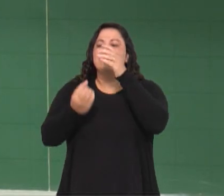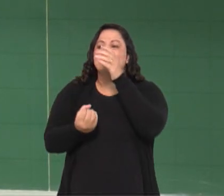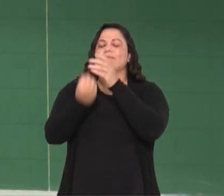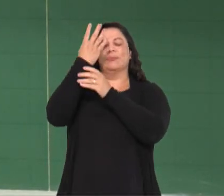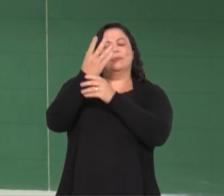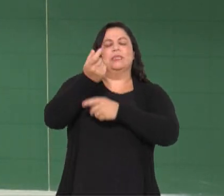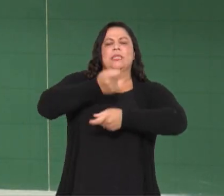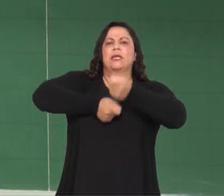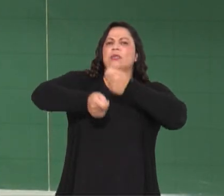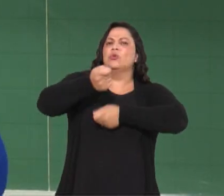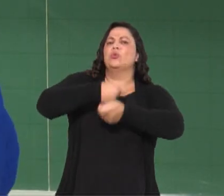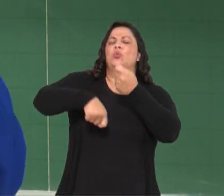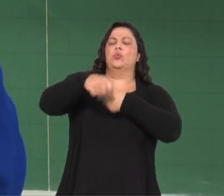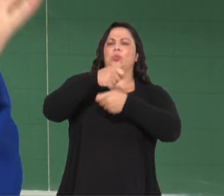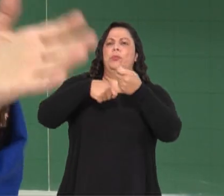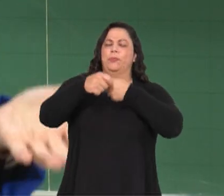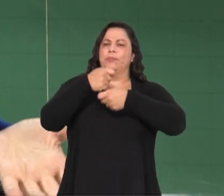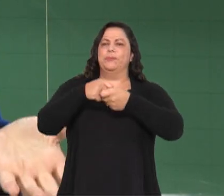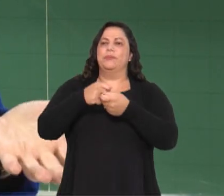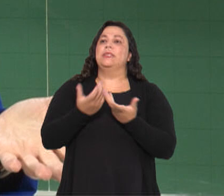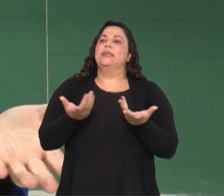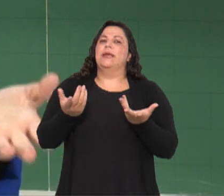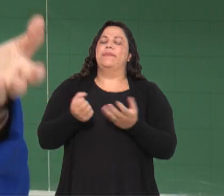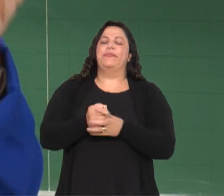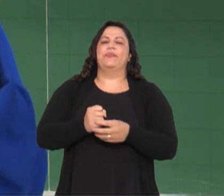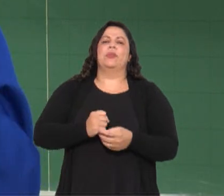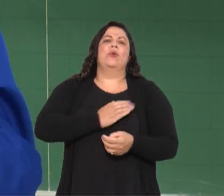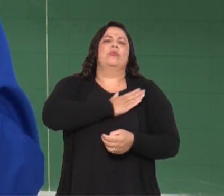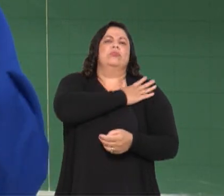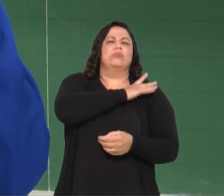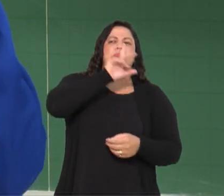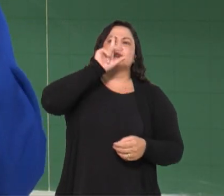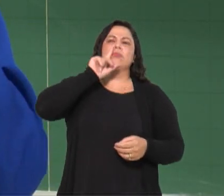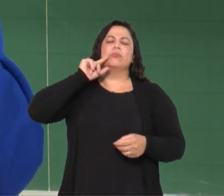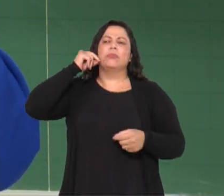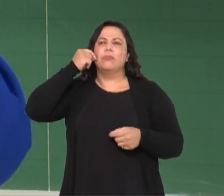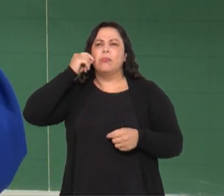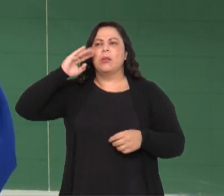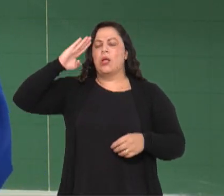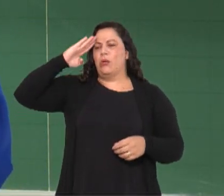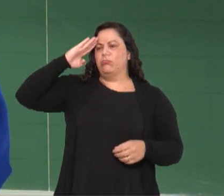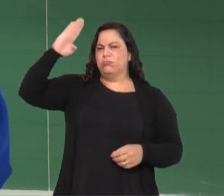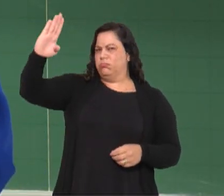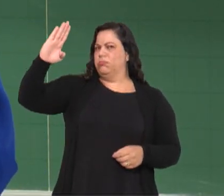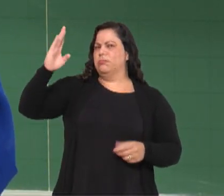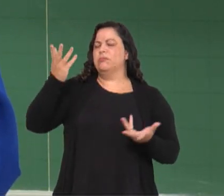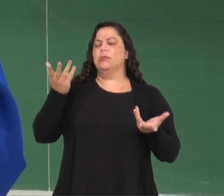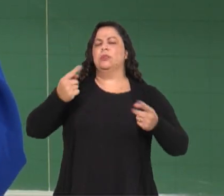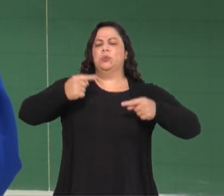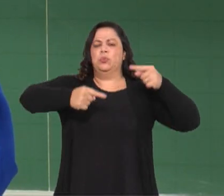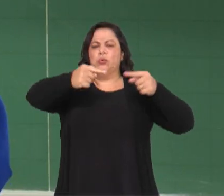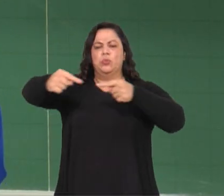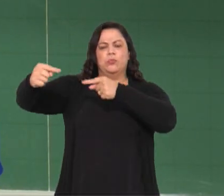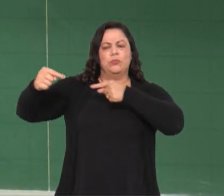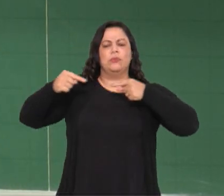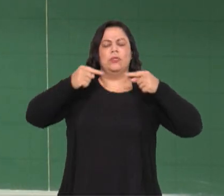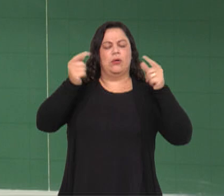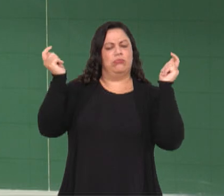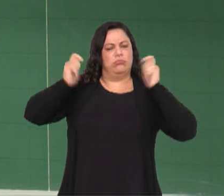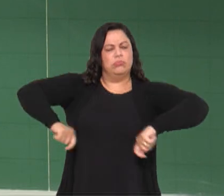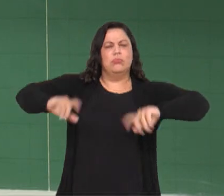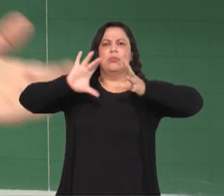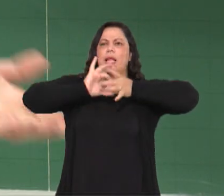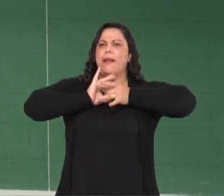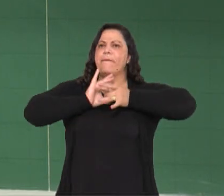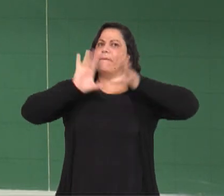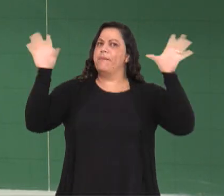muito importante, os barões da erva mate, que assim contribuíram para a independência do Paraná.